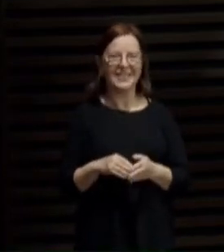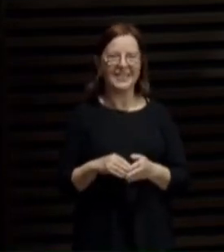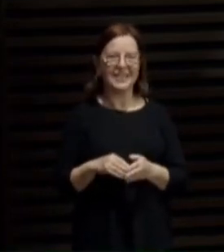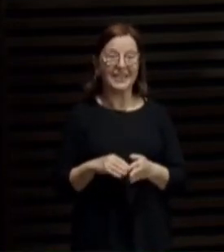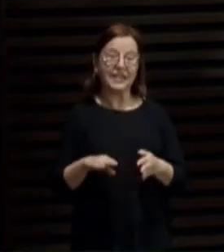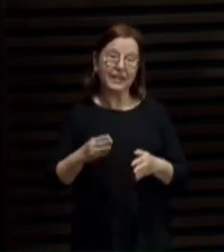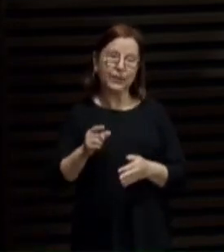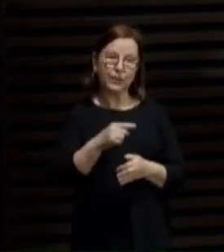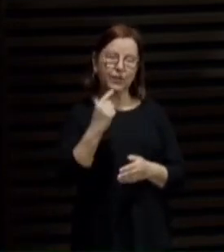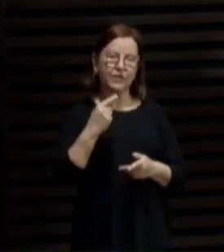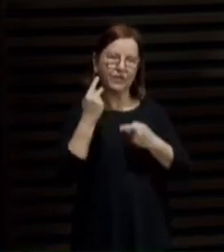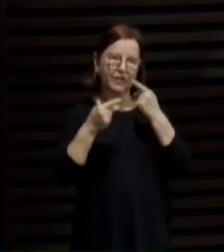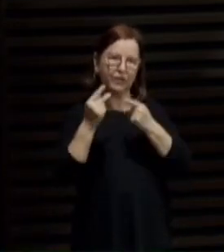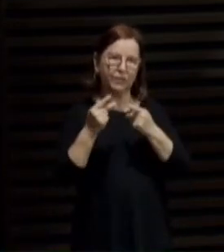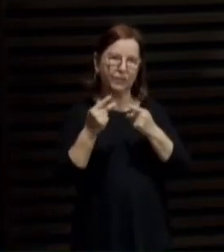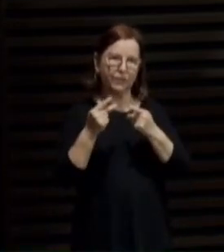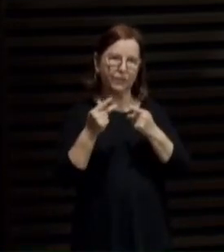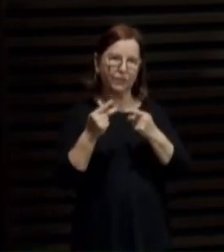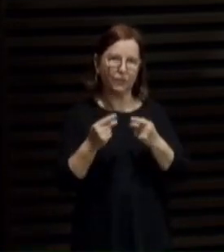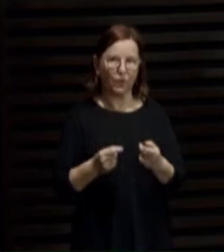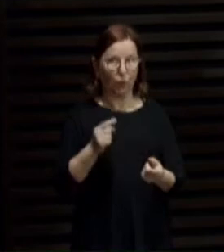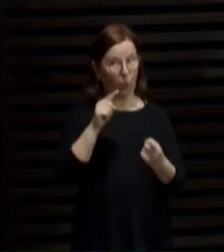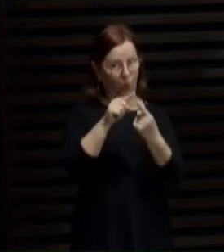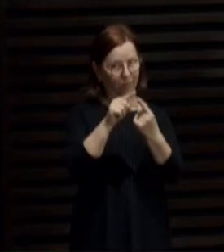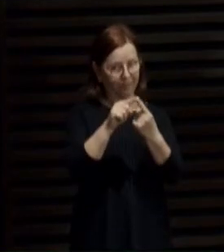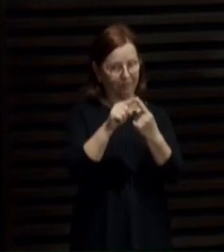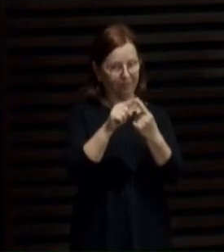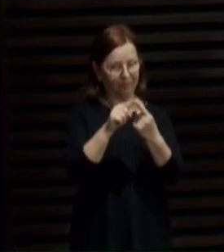então a gente dizia assim: dou-lhe uma,